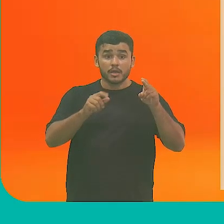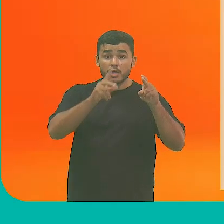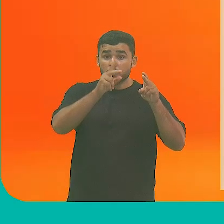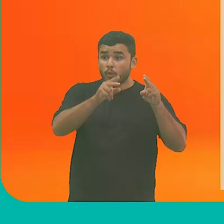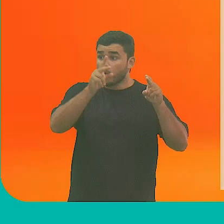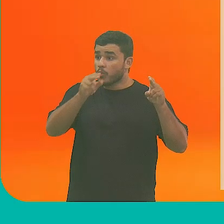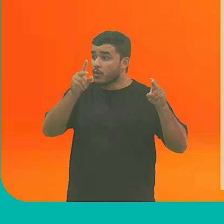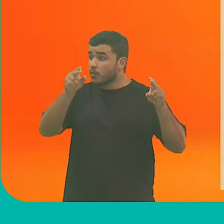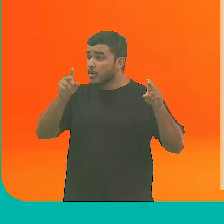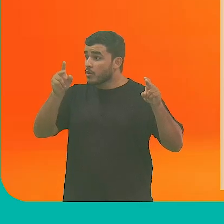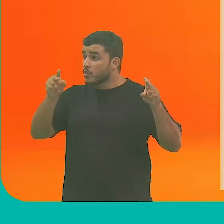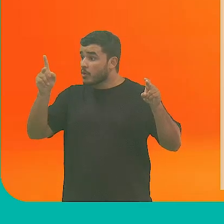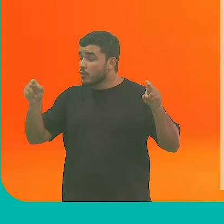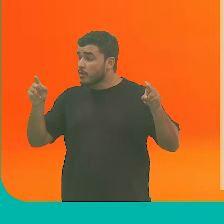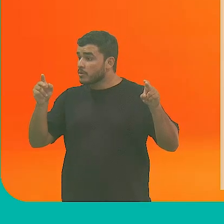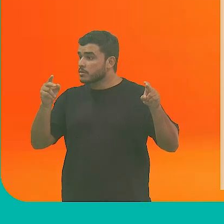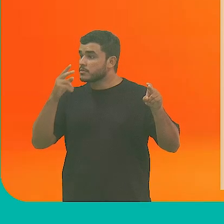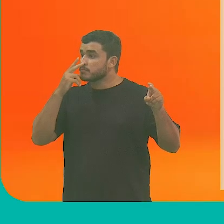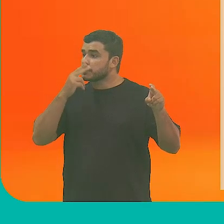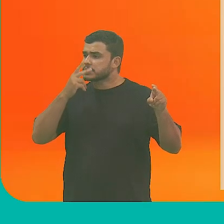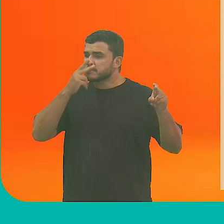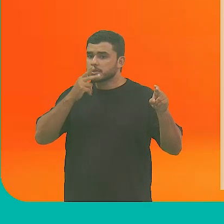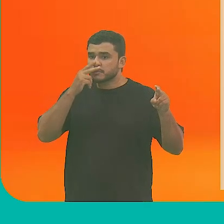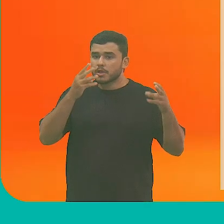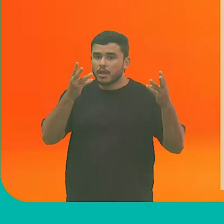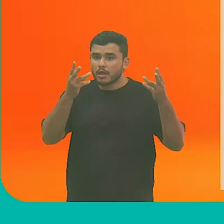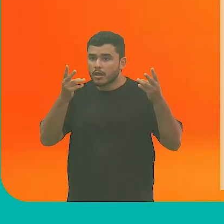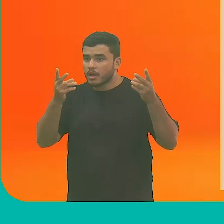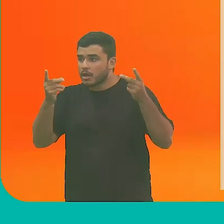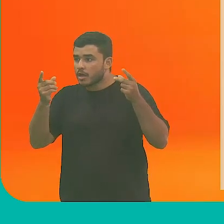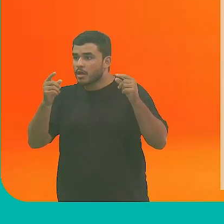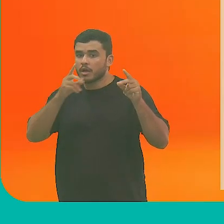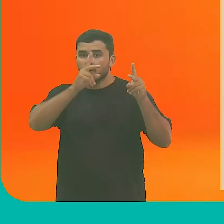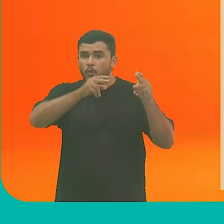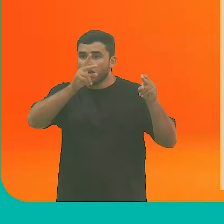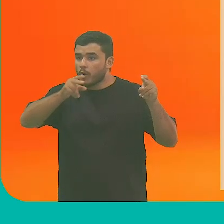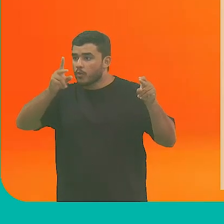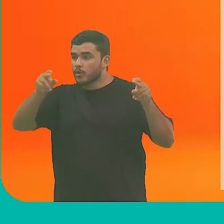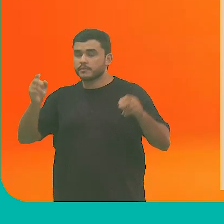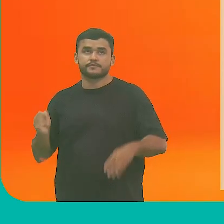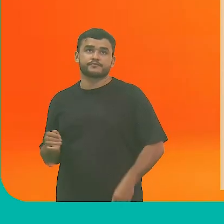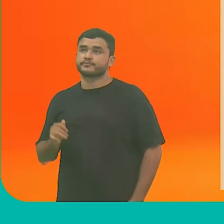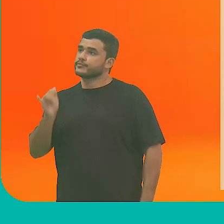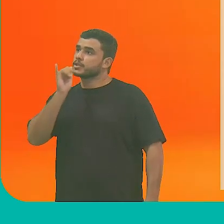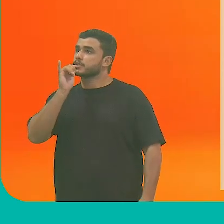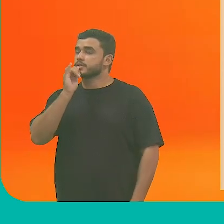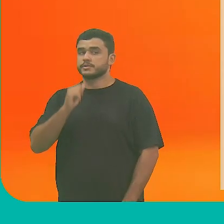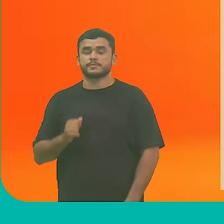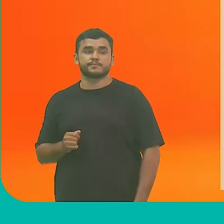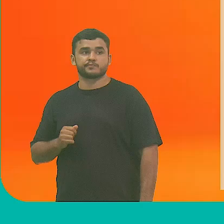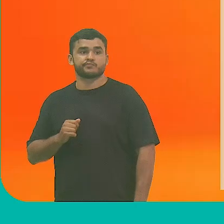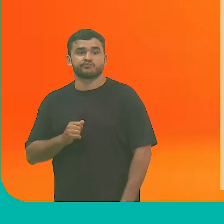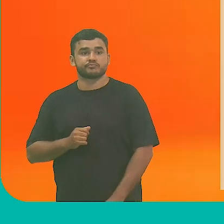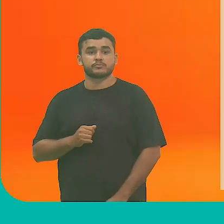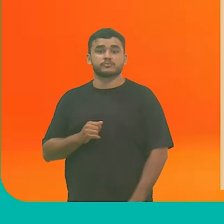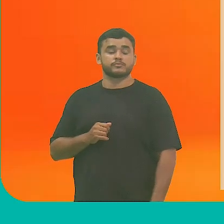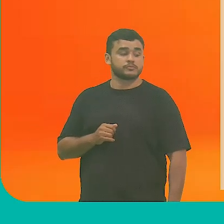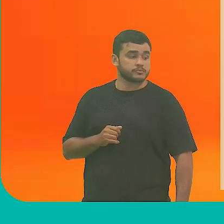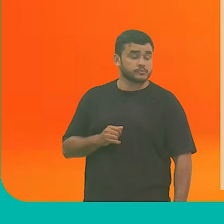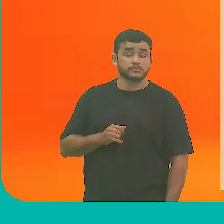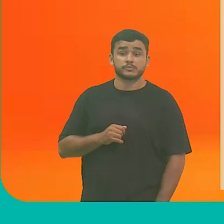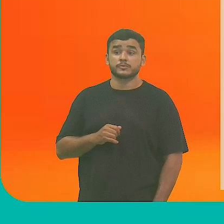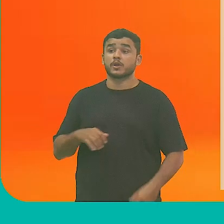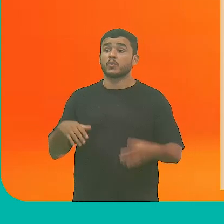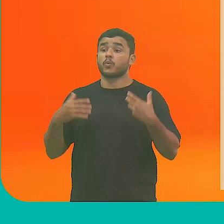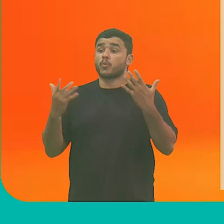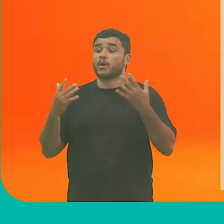o elemento que aparece com maior frequência. Se eu perguntar assim, ó, qual é a cor